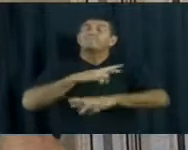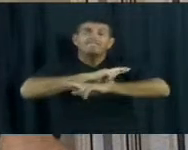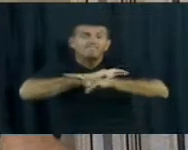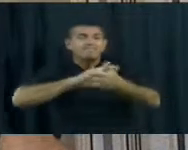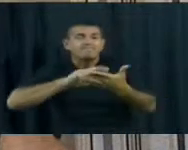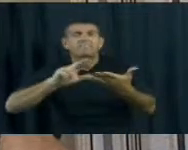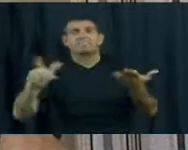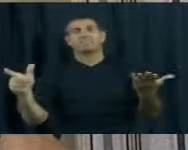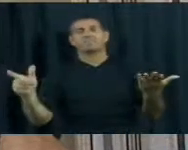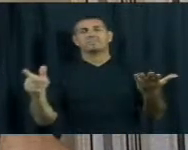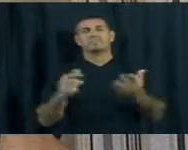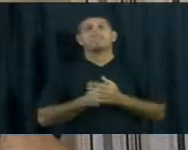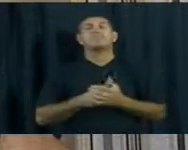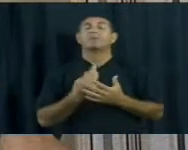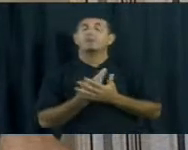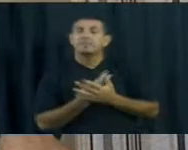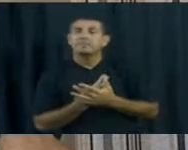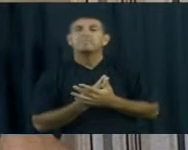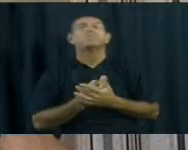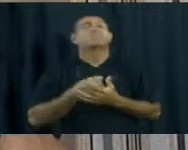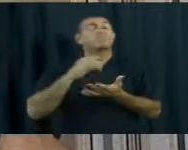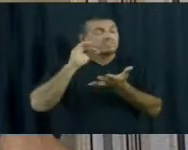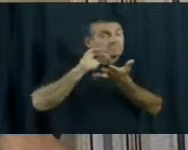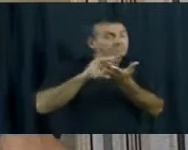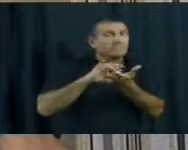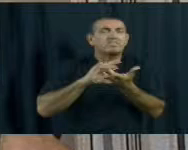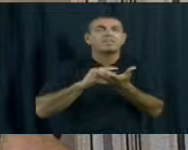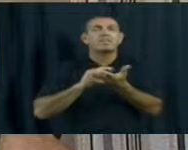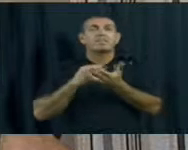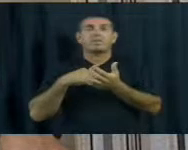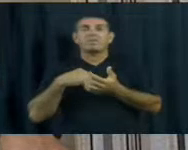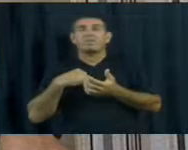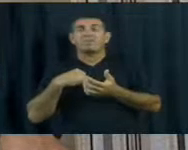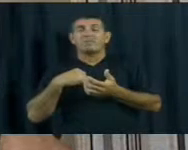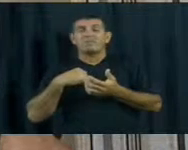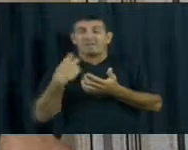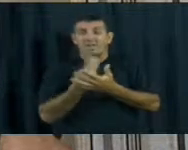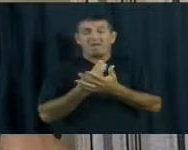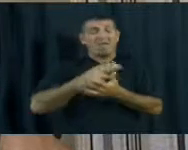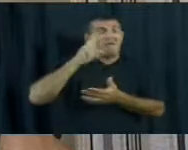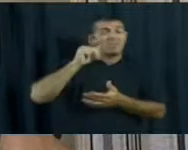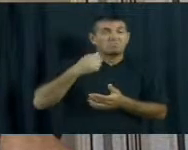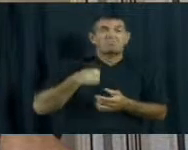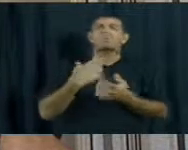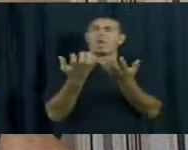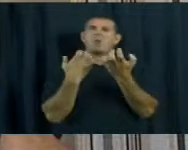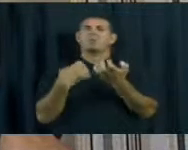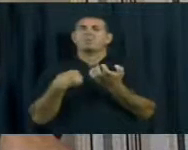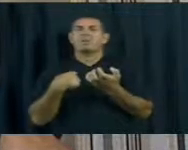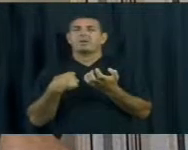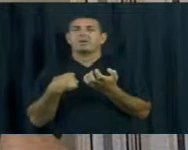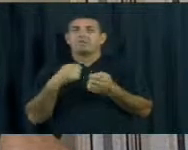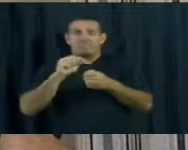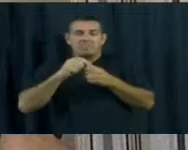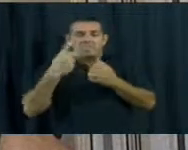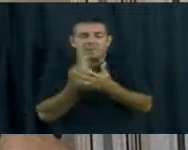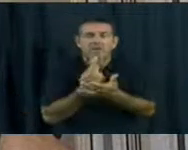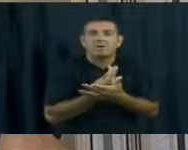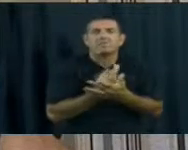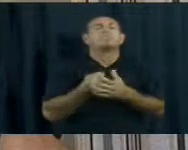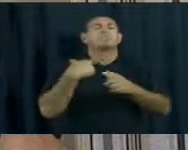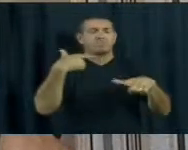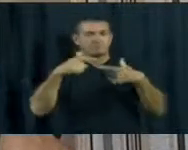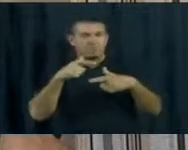mas uma coisa vocês podem ter certeza: nunca vou errar intencionalmente. Sempre vou trabalhar para fazer o